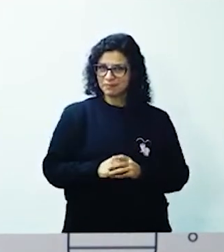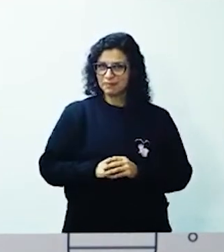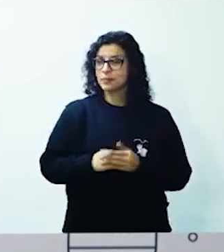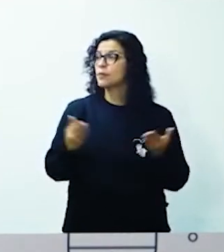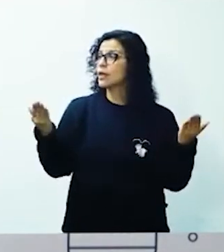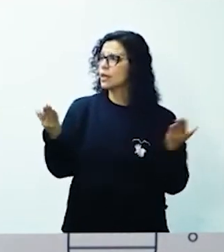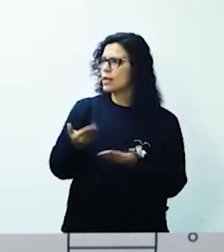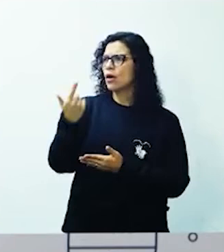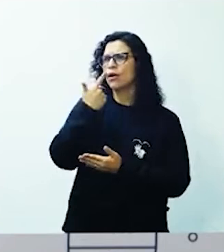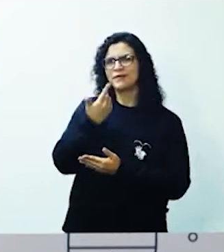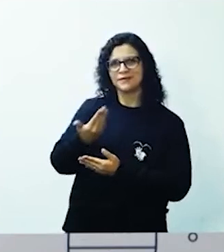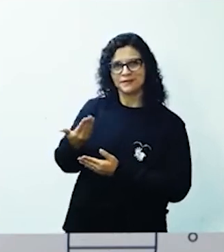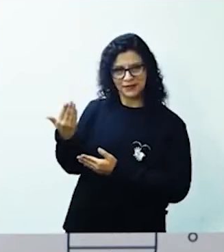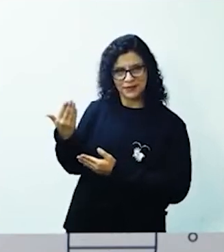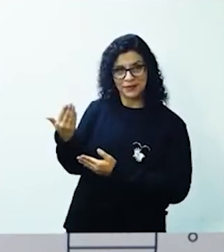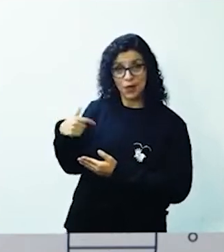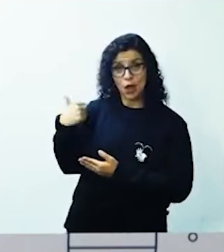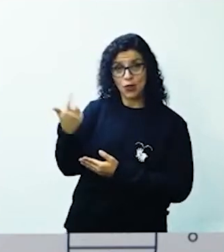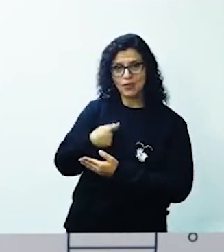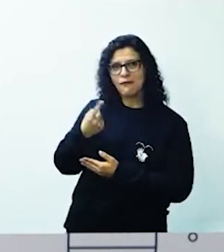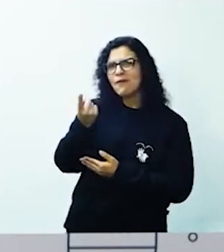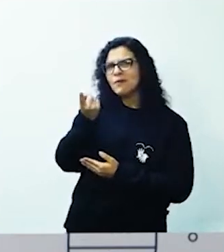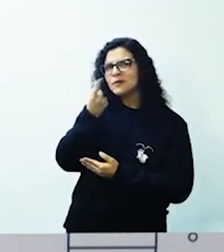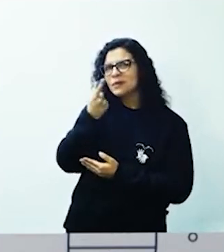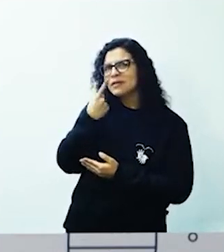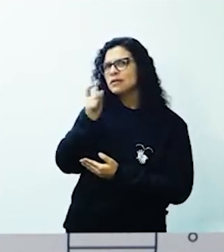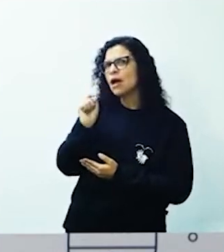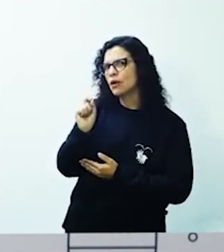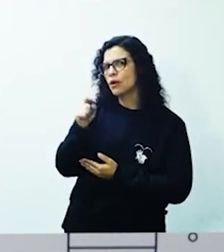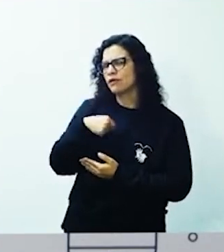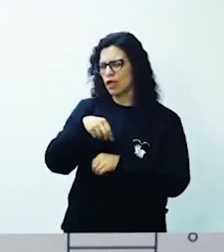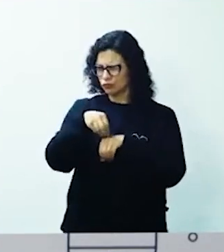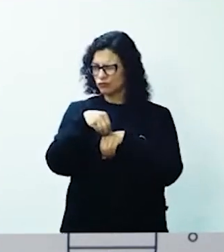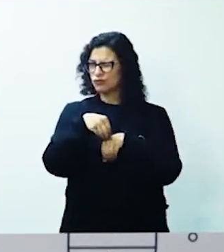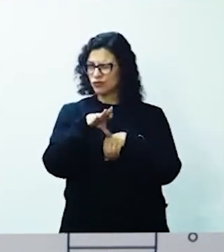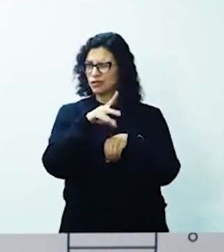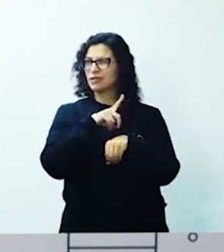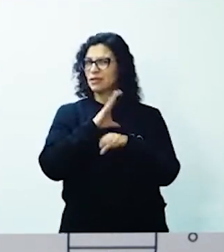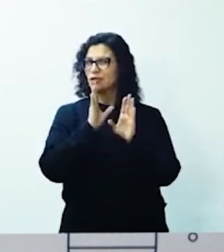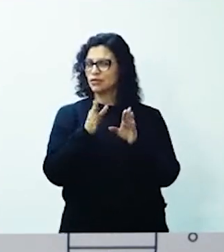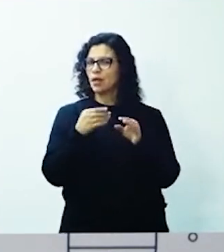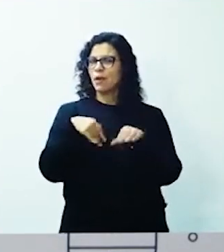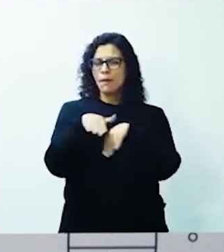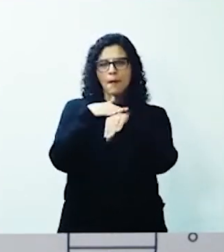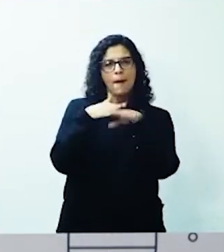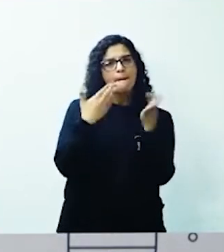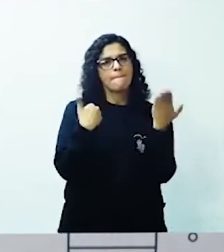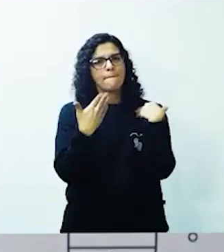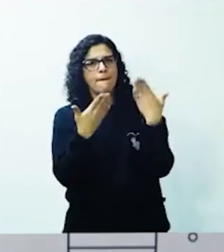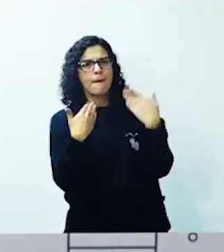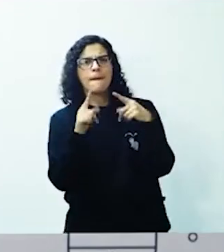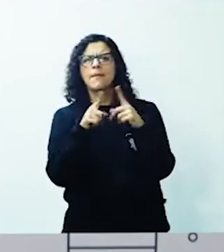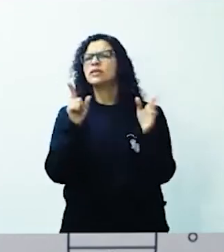E agora, nós vamos pensar um pouquinho. Eu já dei umas dicas nessa nossa conversa, mas eu tenho uma pergunta para